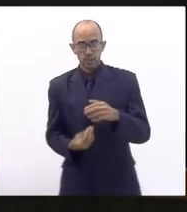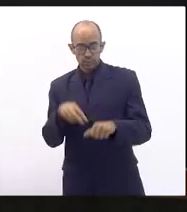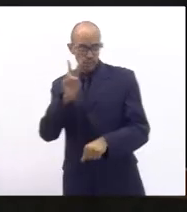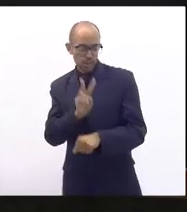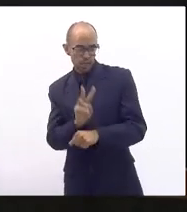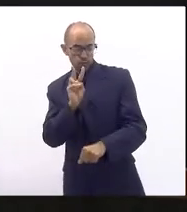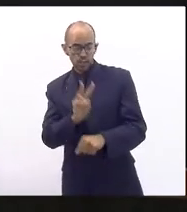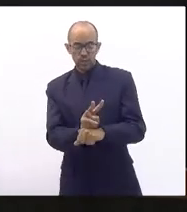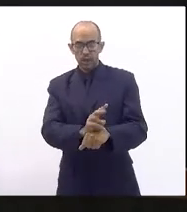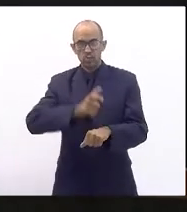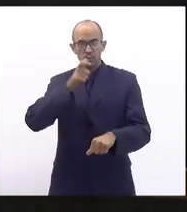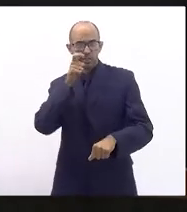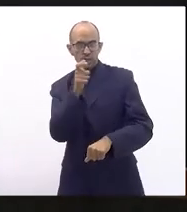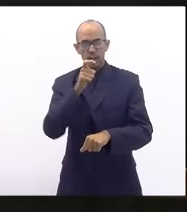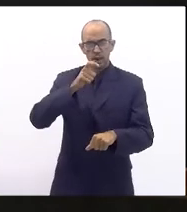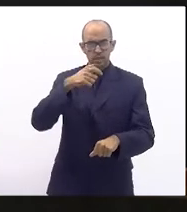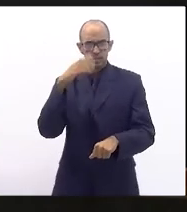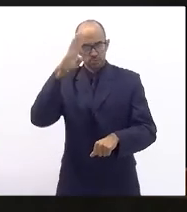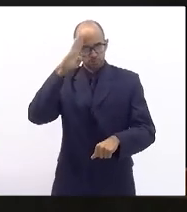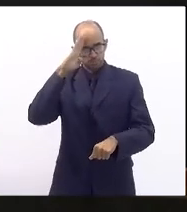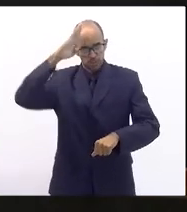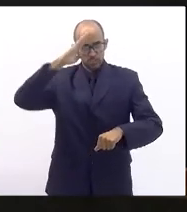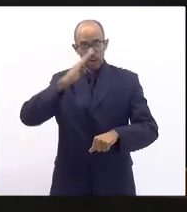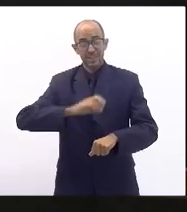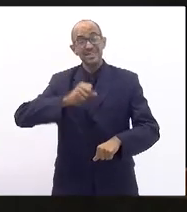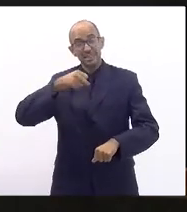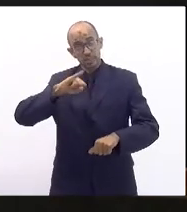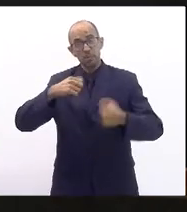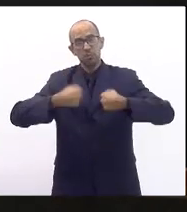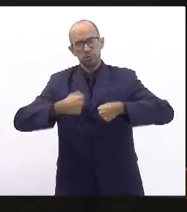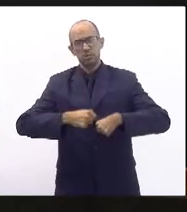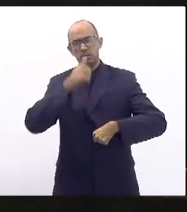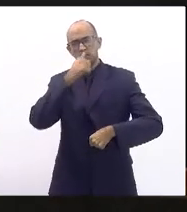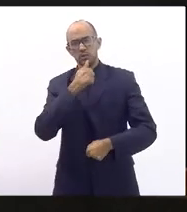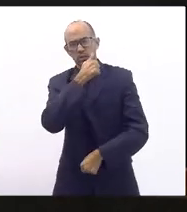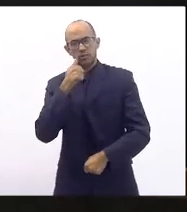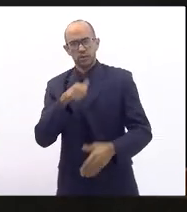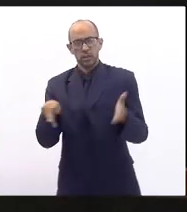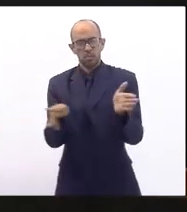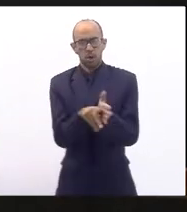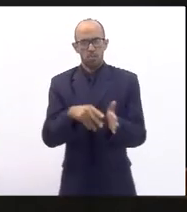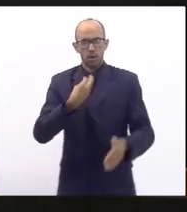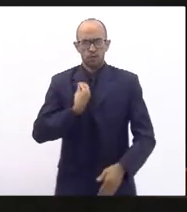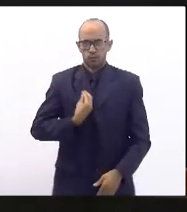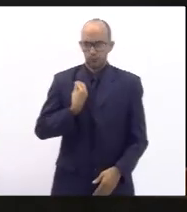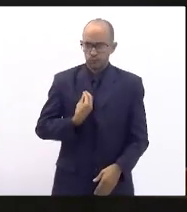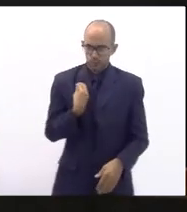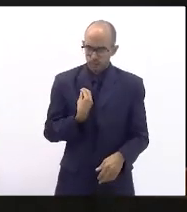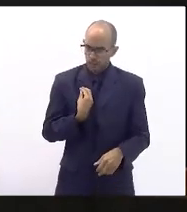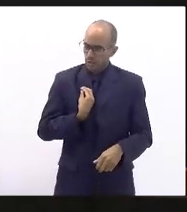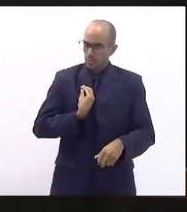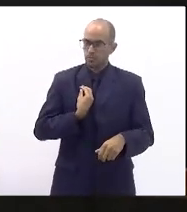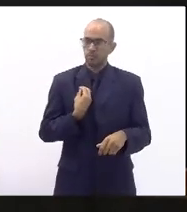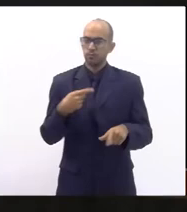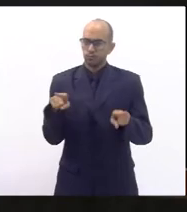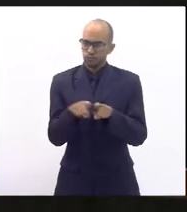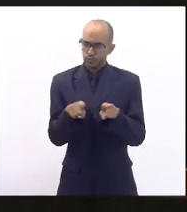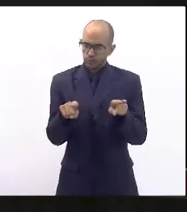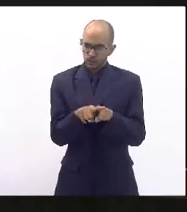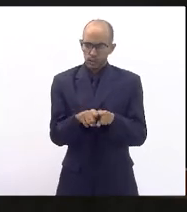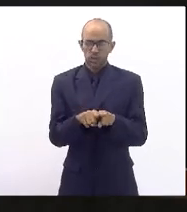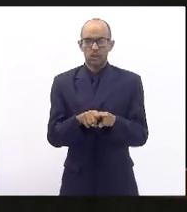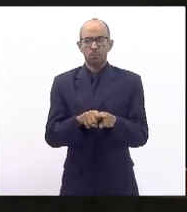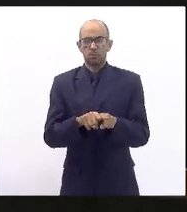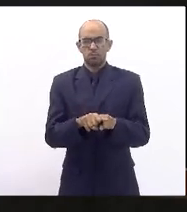defender seus interesses vitais com sacrifício da própria vida eu consigo consubstanciam o